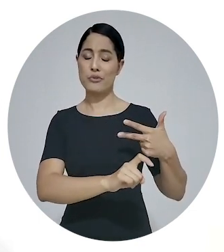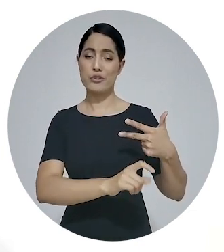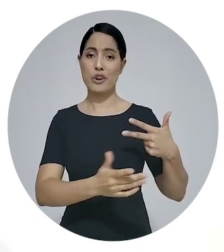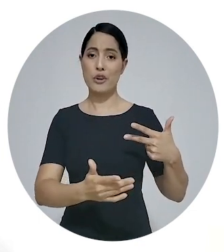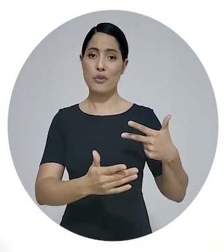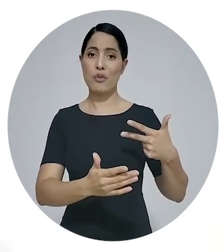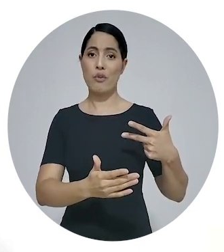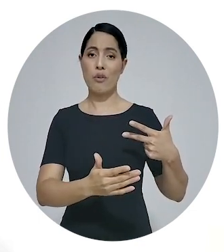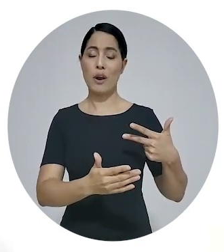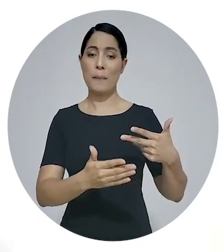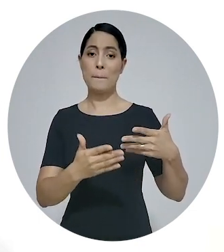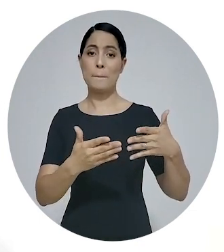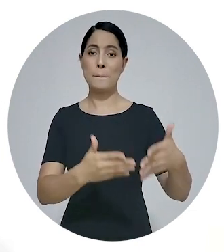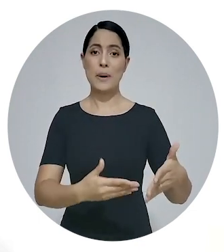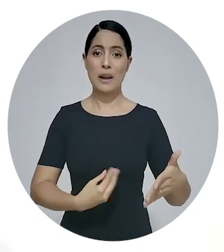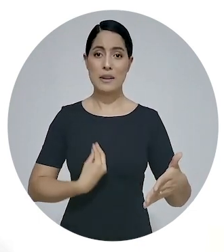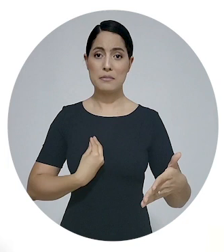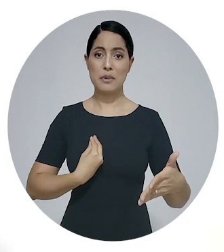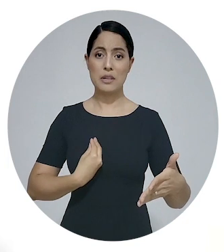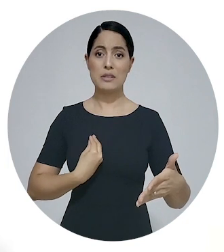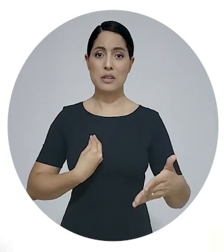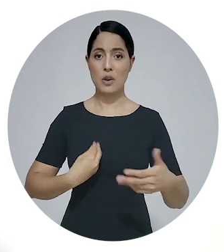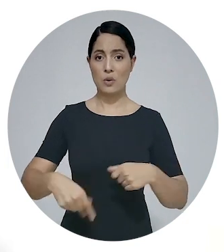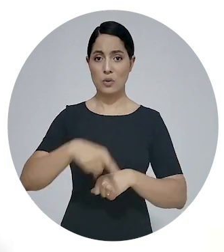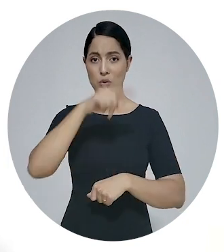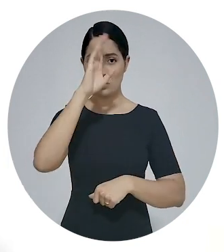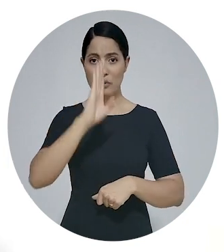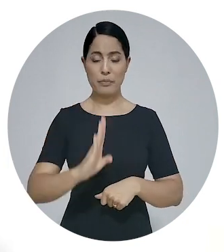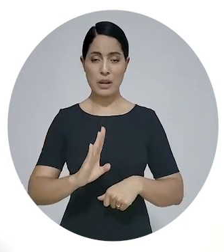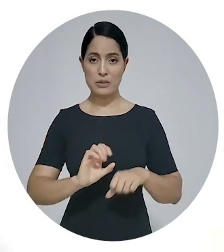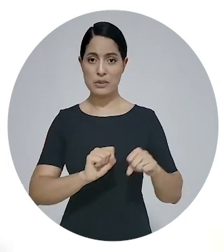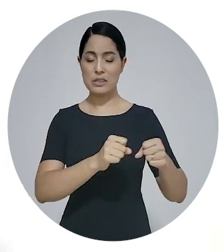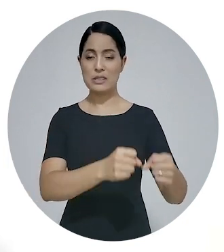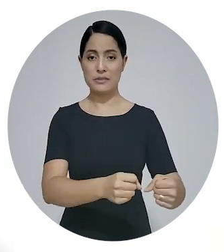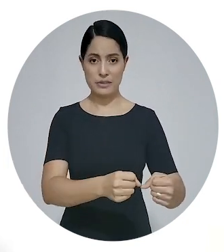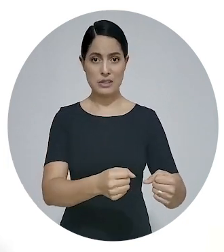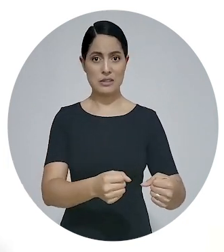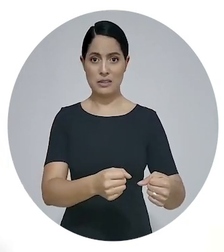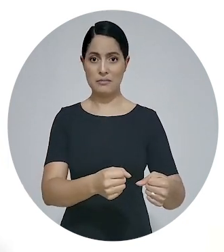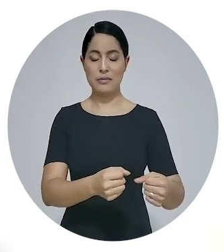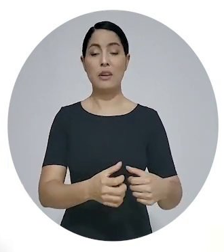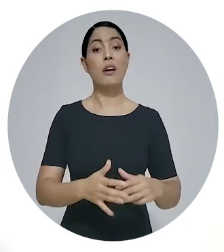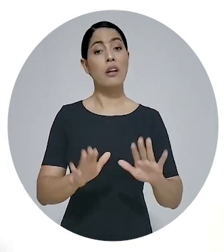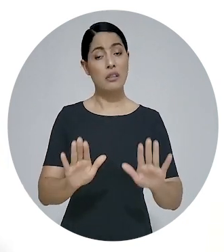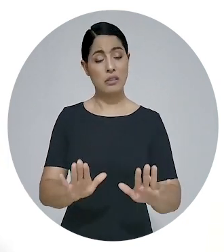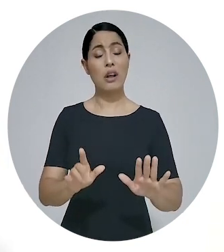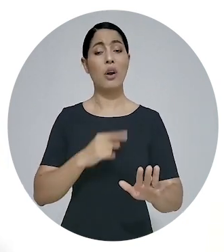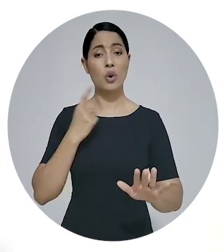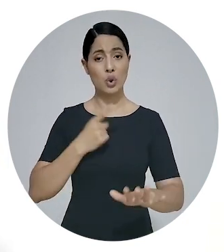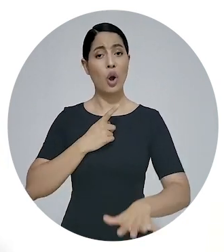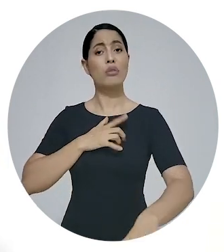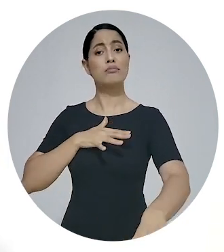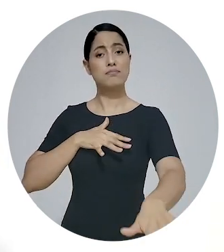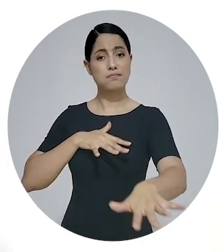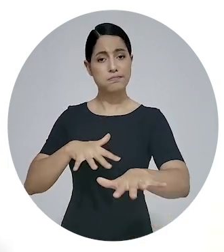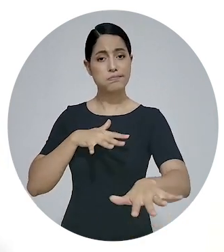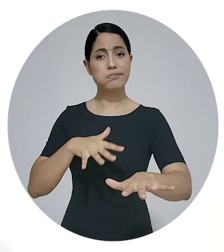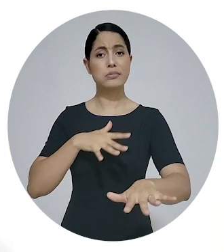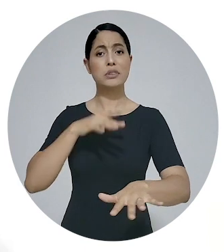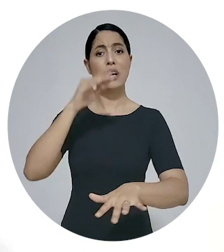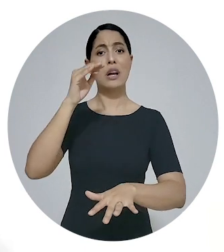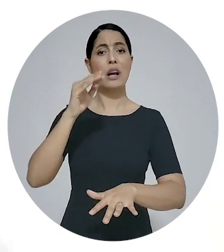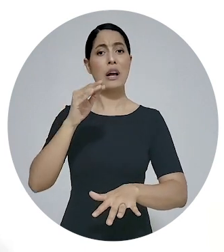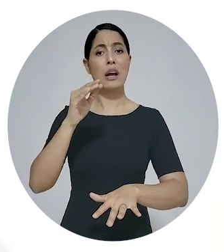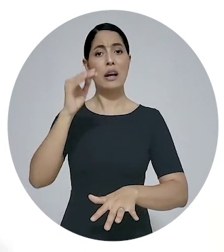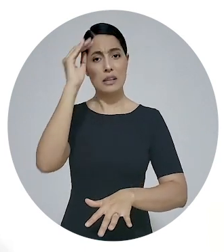mais rompa com a participação do Brasil nesses atos, há um consenso e